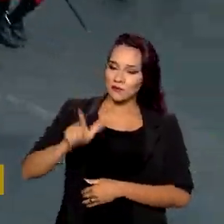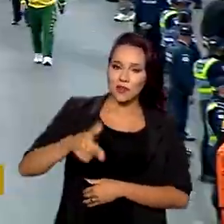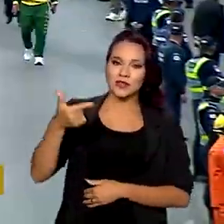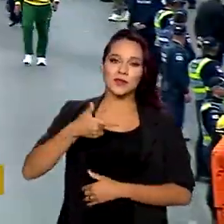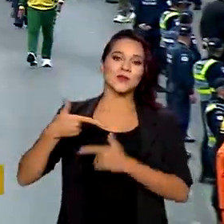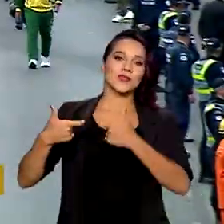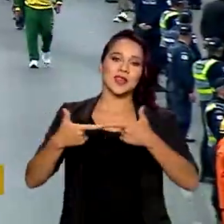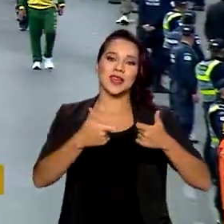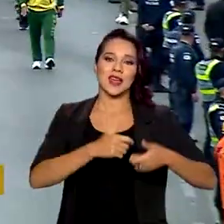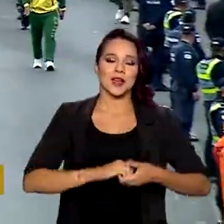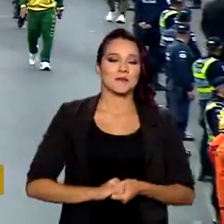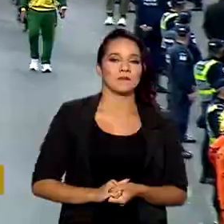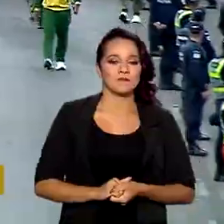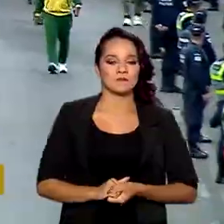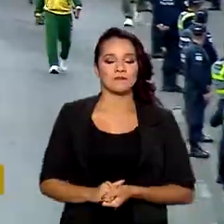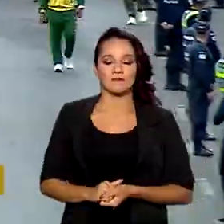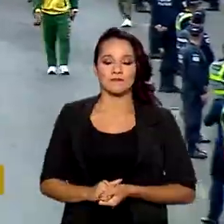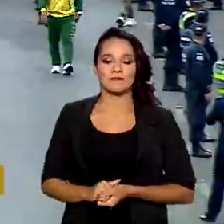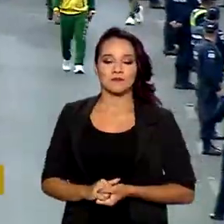os nossos pracinhas.